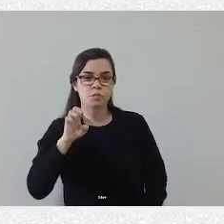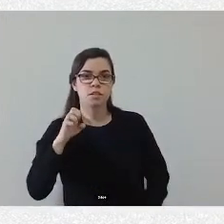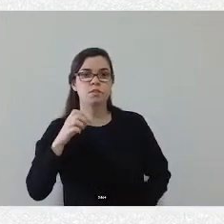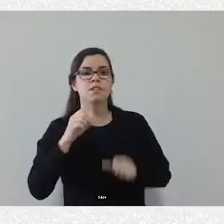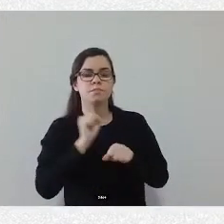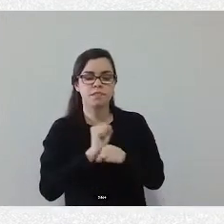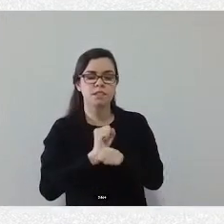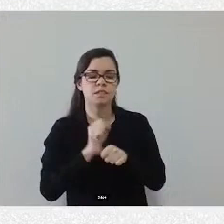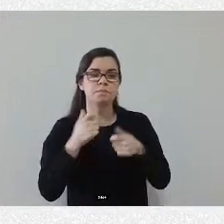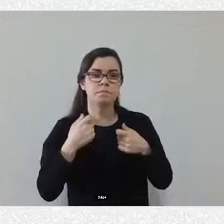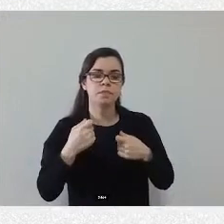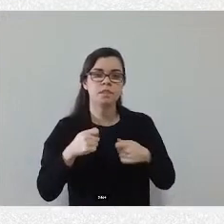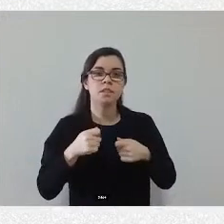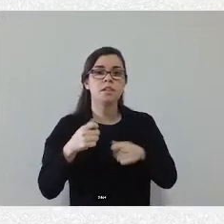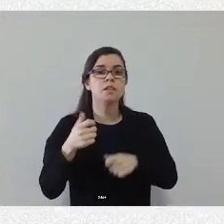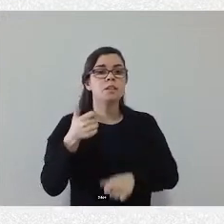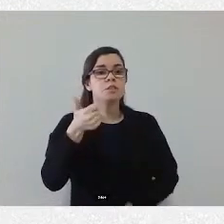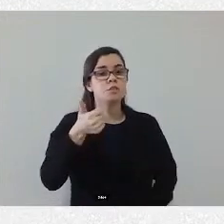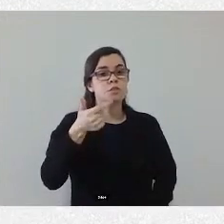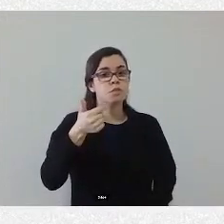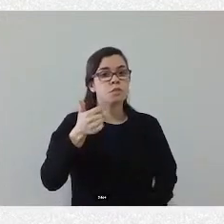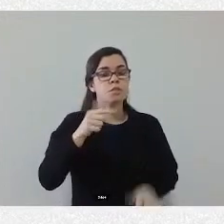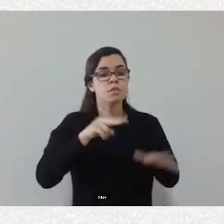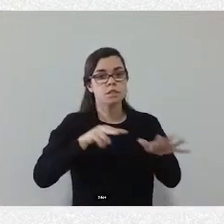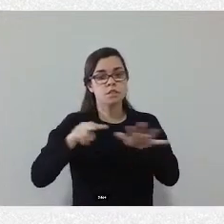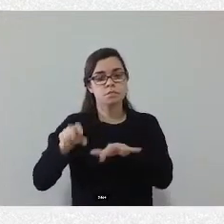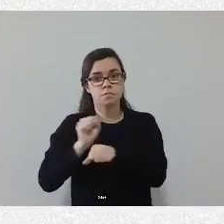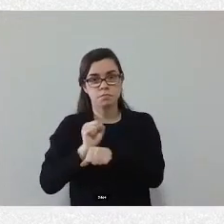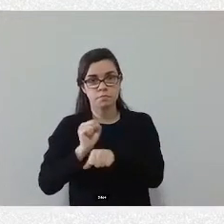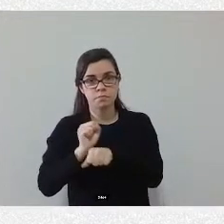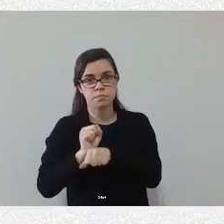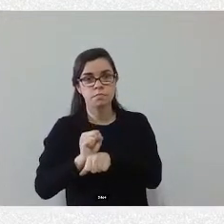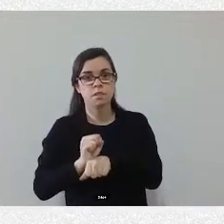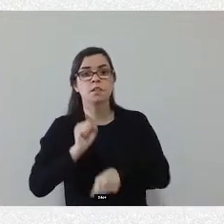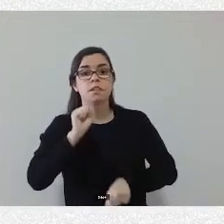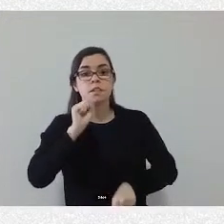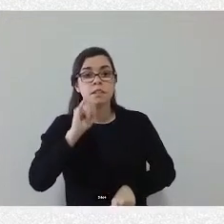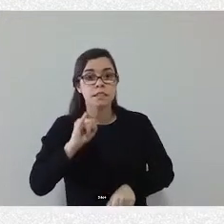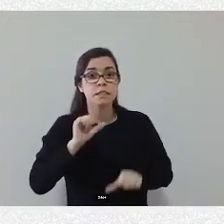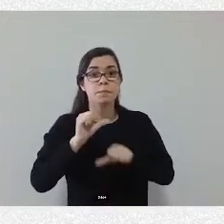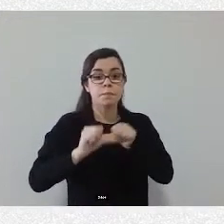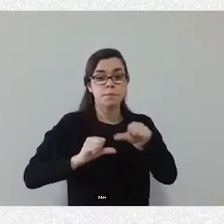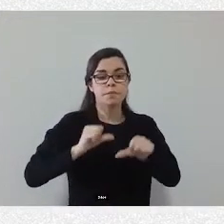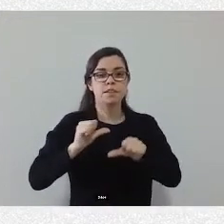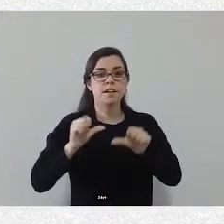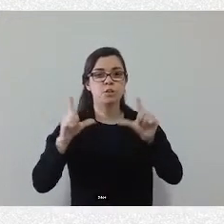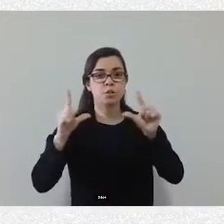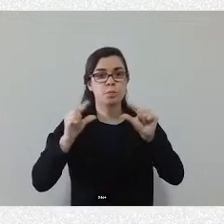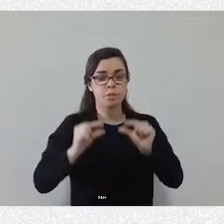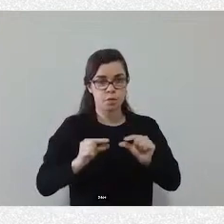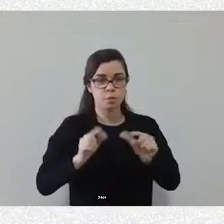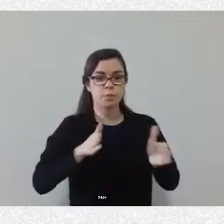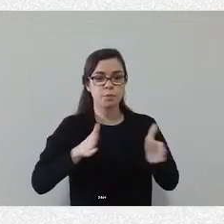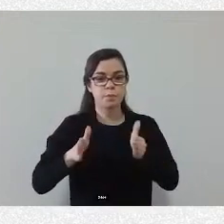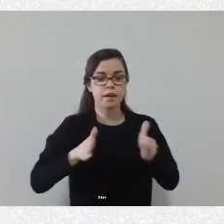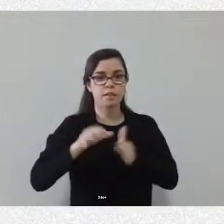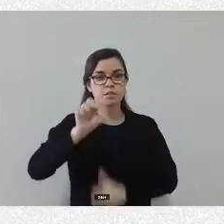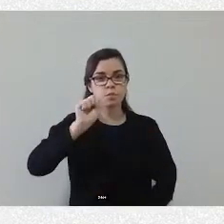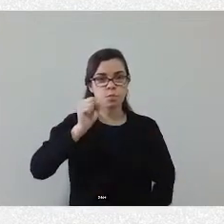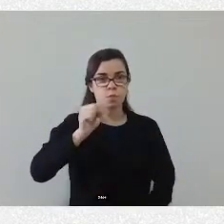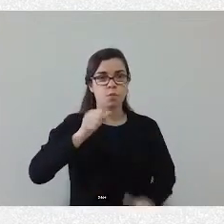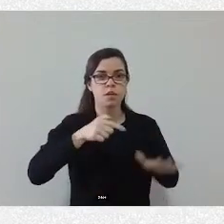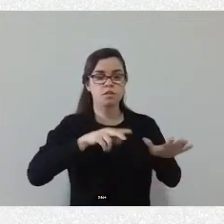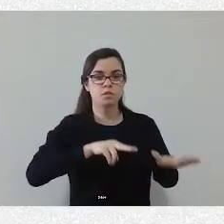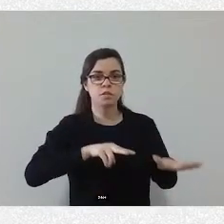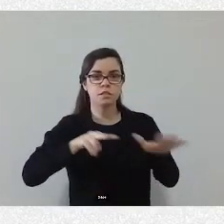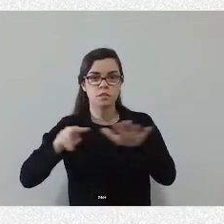semanas entre a primeira e a segunda dose. Caso esse intervalo venha a se modificar para 8 semanas, nós estaremos operacionalizando a vacinação, a